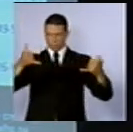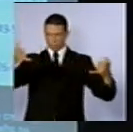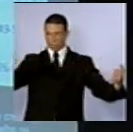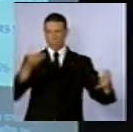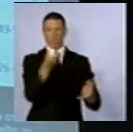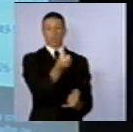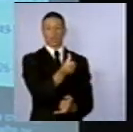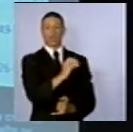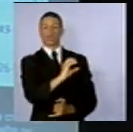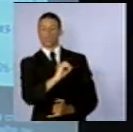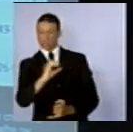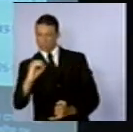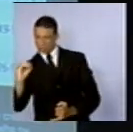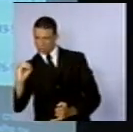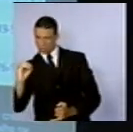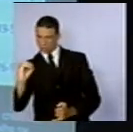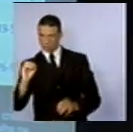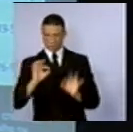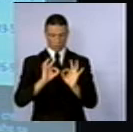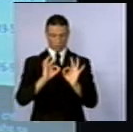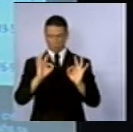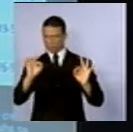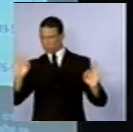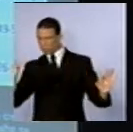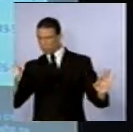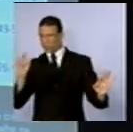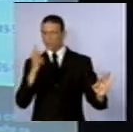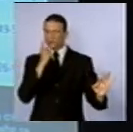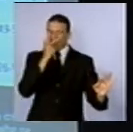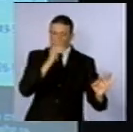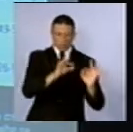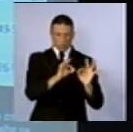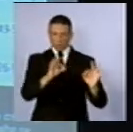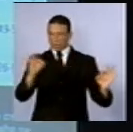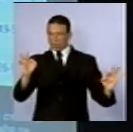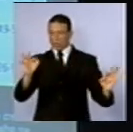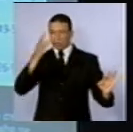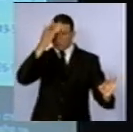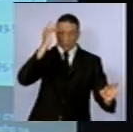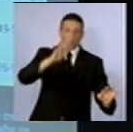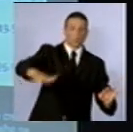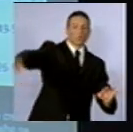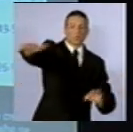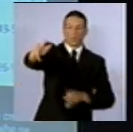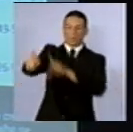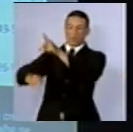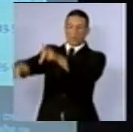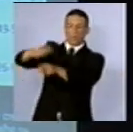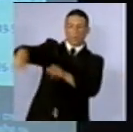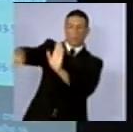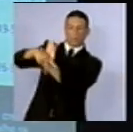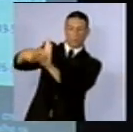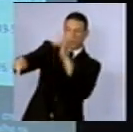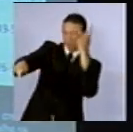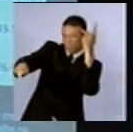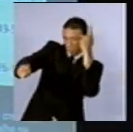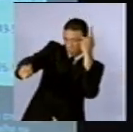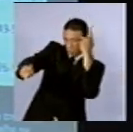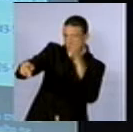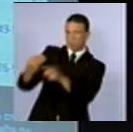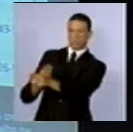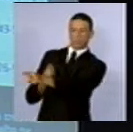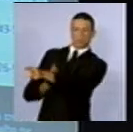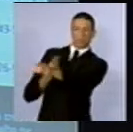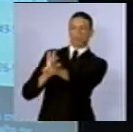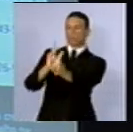transmissão e nós Assumimos essa distância como sendo aquela em que a maioria da população na região metropolitana de São Paulo estaria